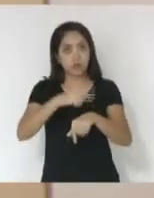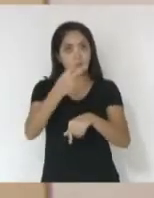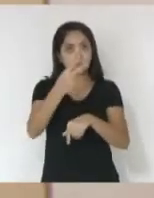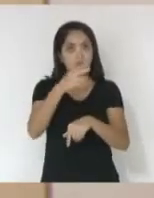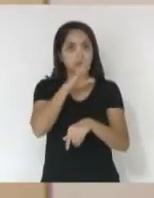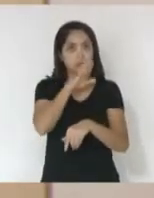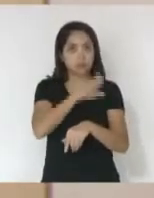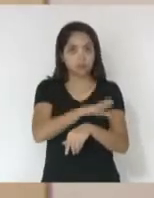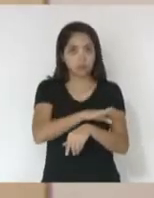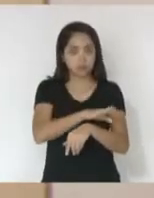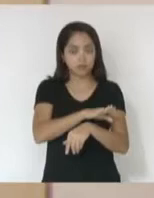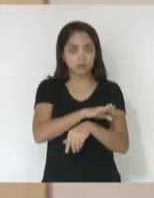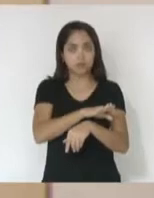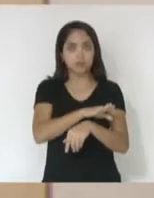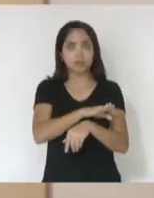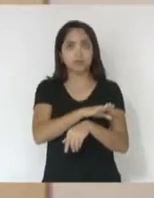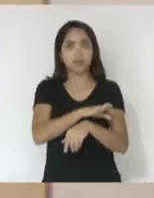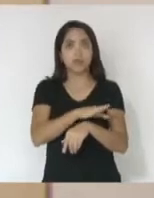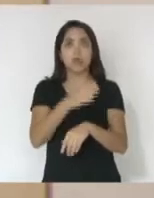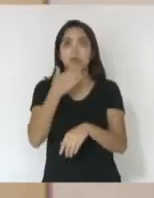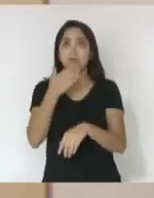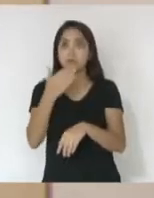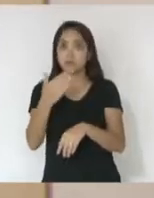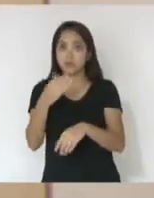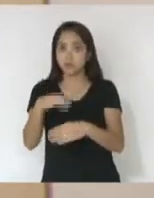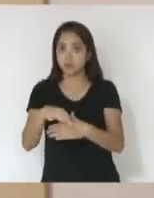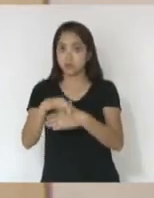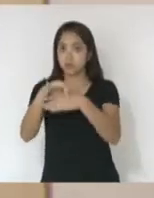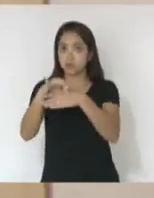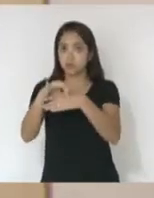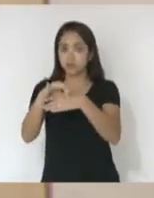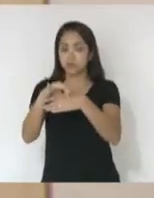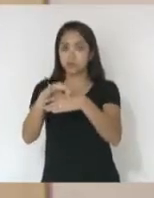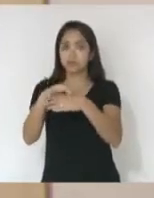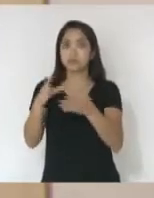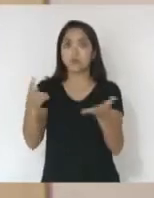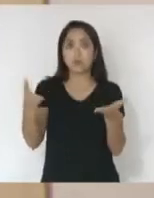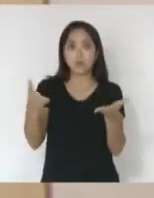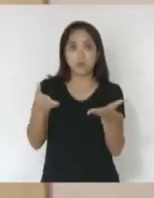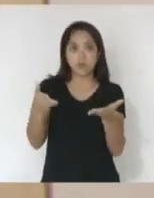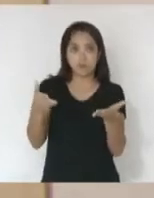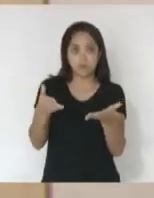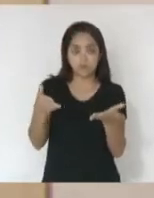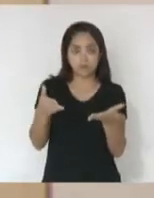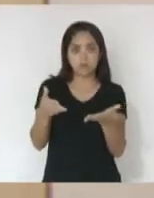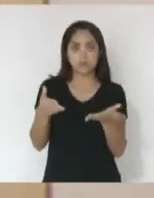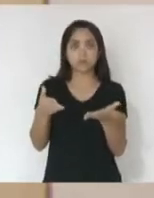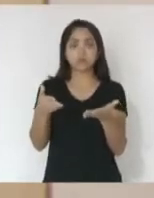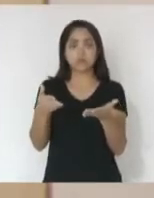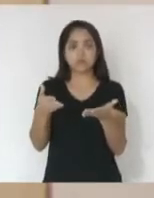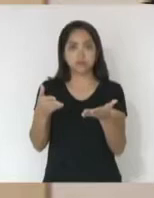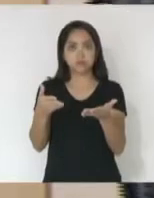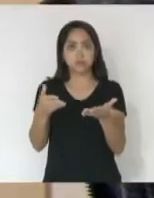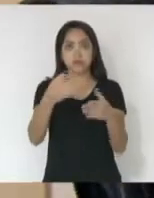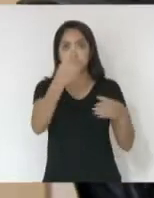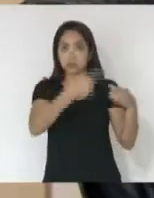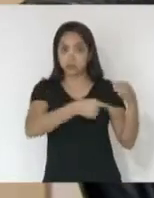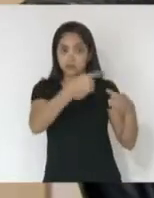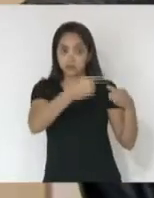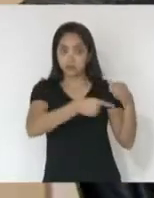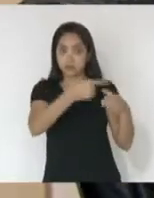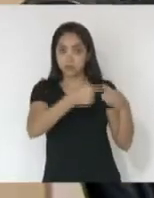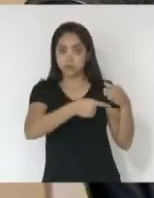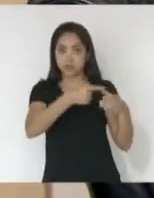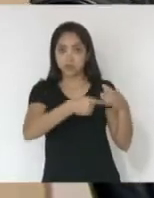horas, por solicitação dos líderes no dia de hoje, considerando que as comissões ainda